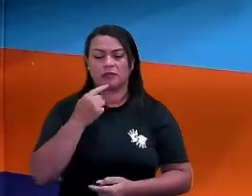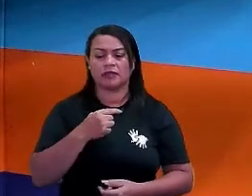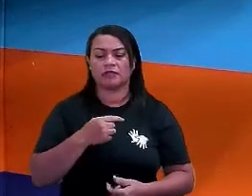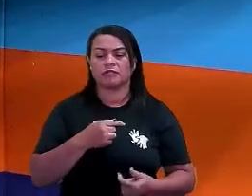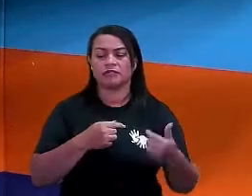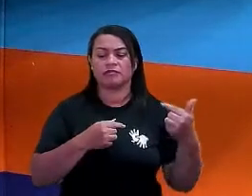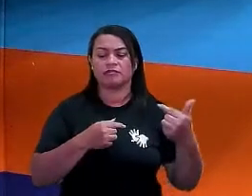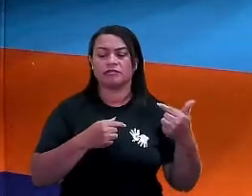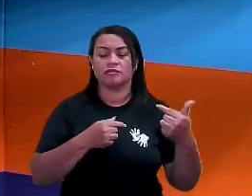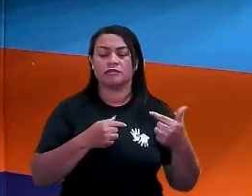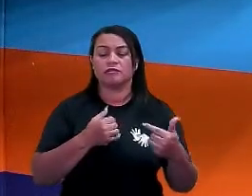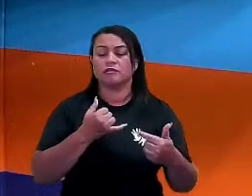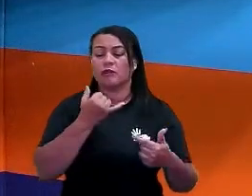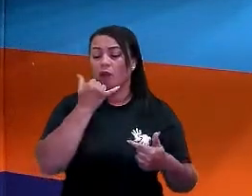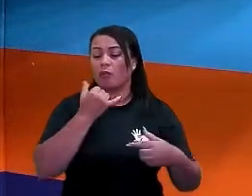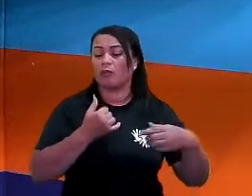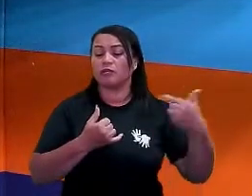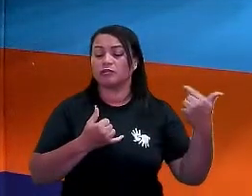Previsão,